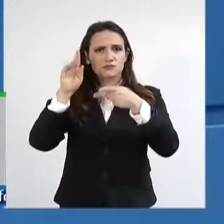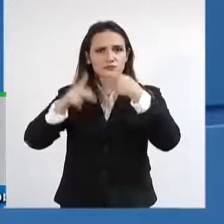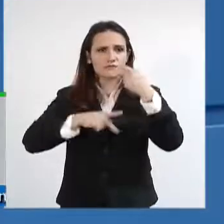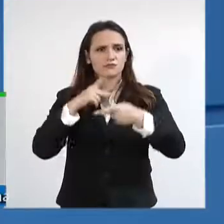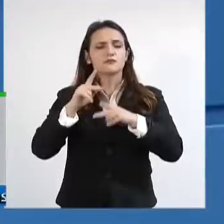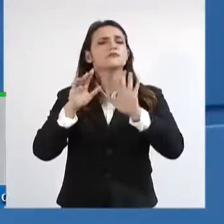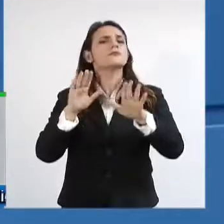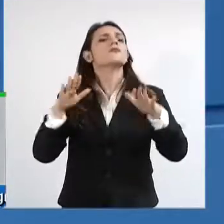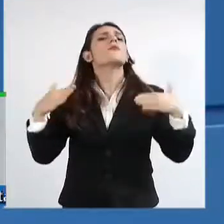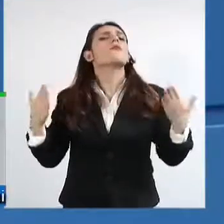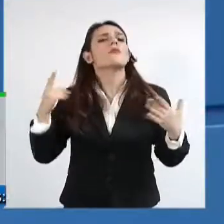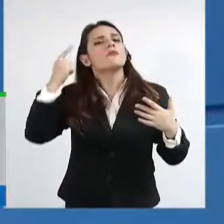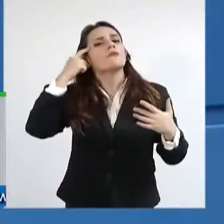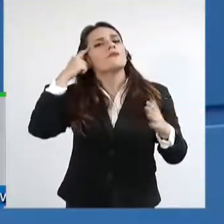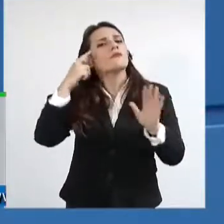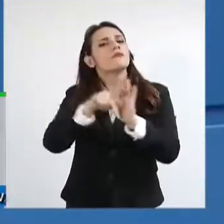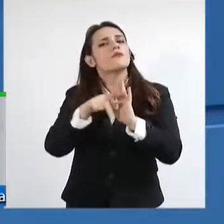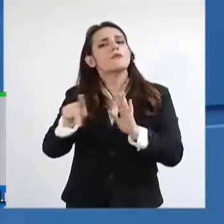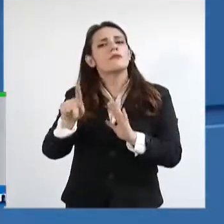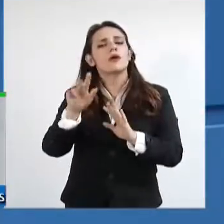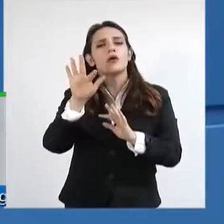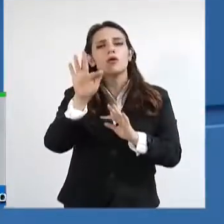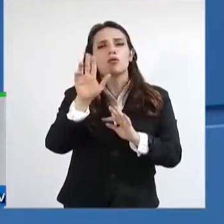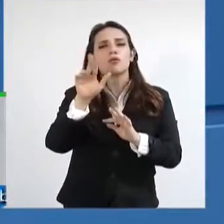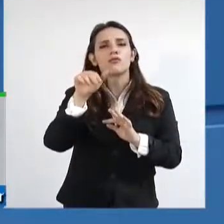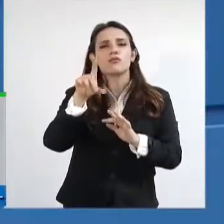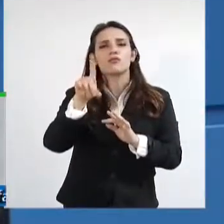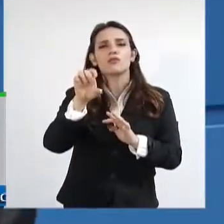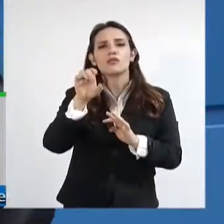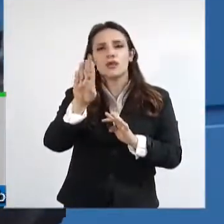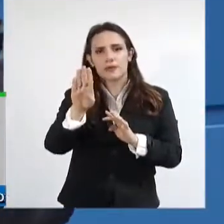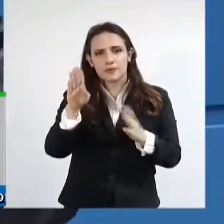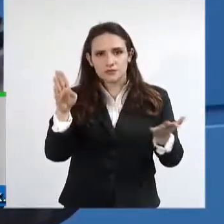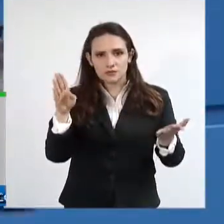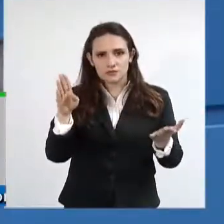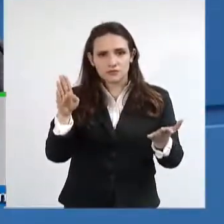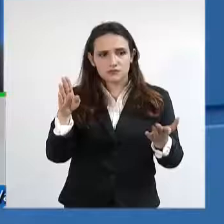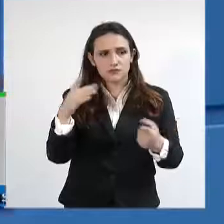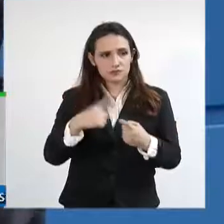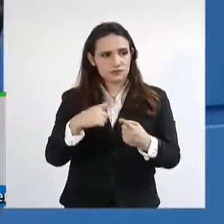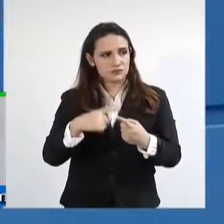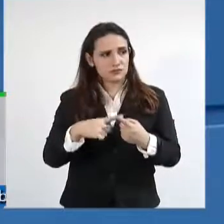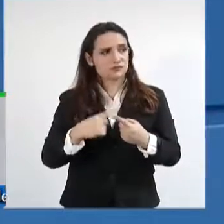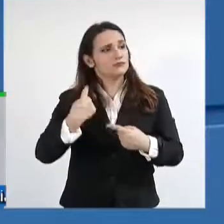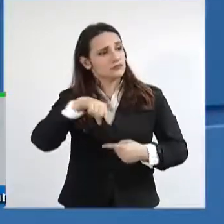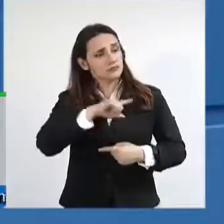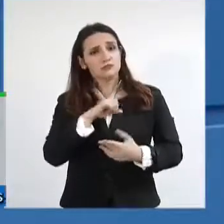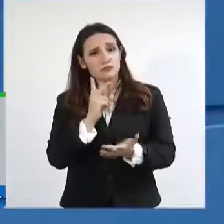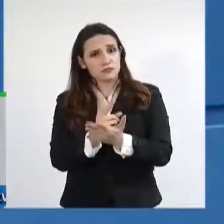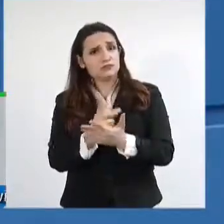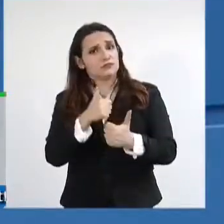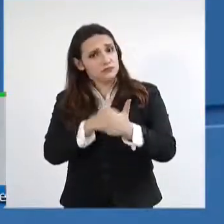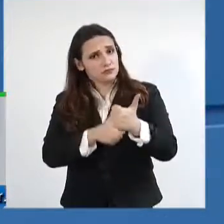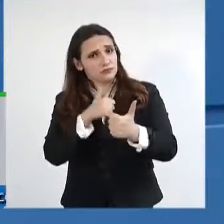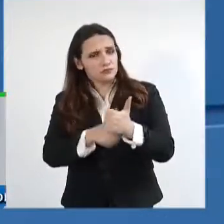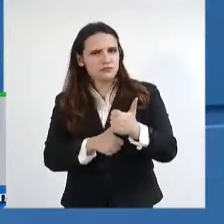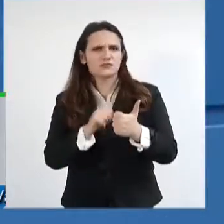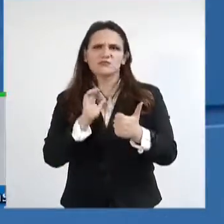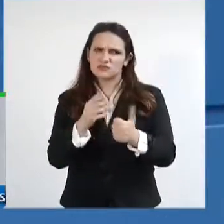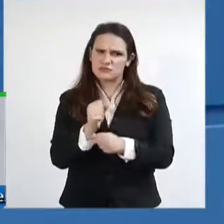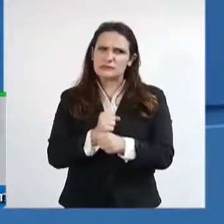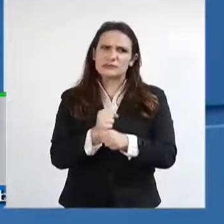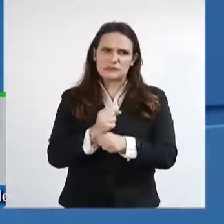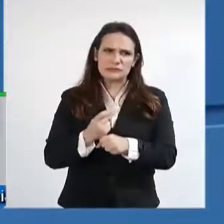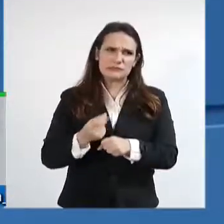o governo pensa do Fundeb. Nós, municípios e estados, cobramos uma participação há muito